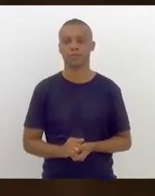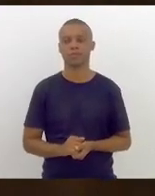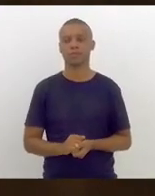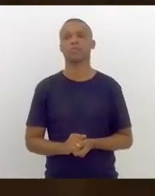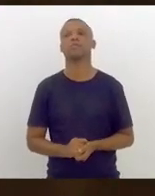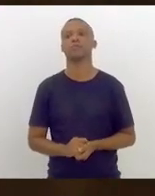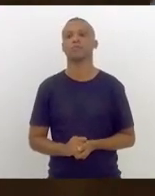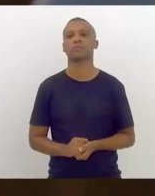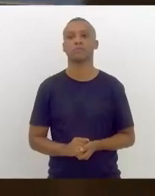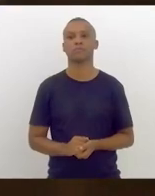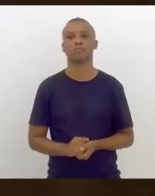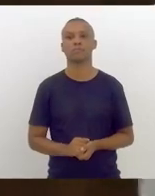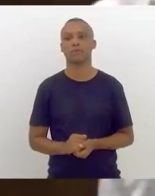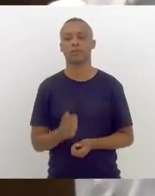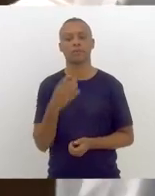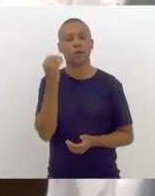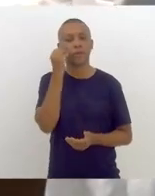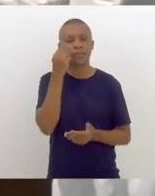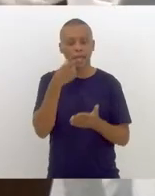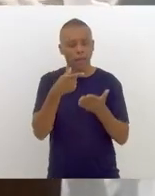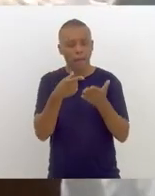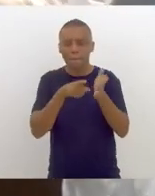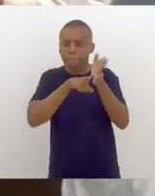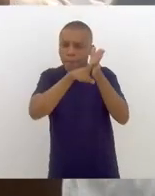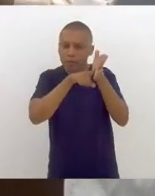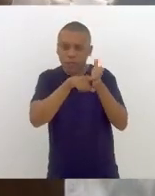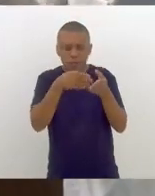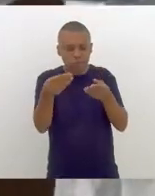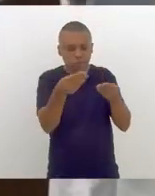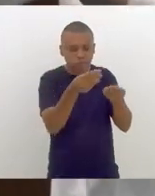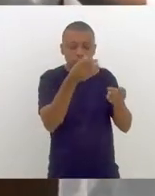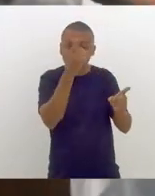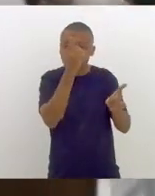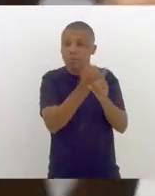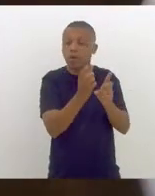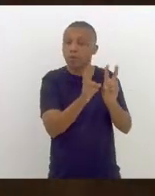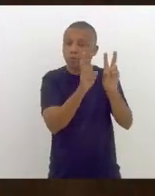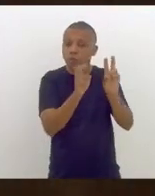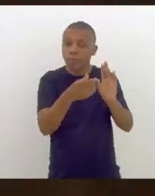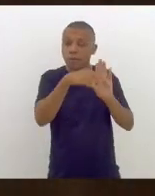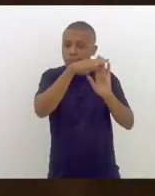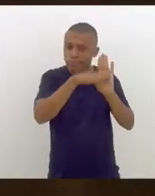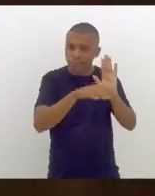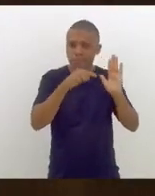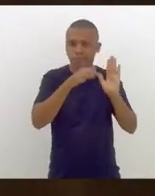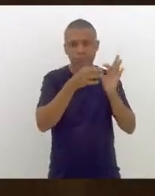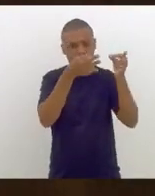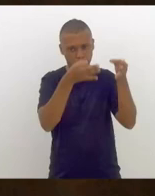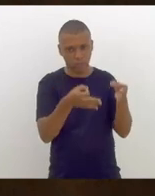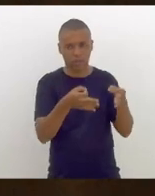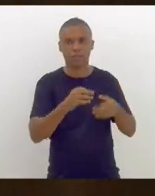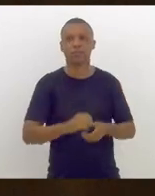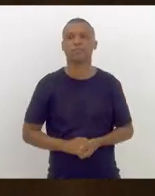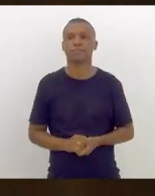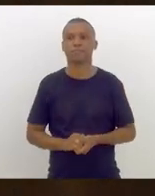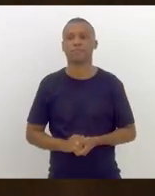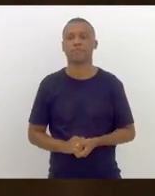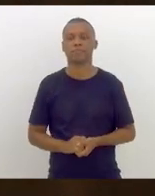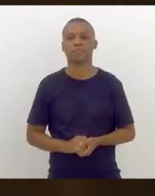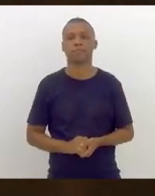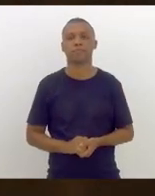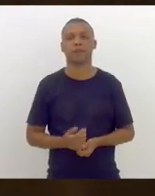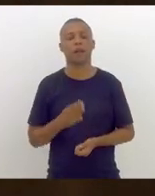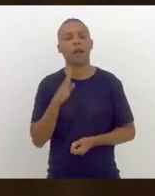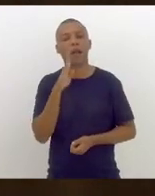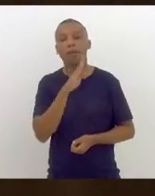a sessão extraordinária que acabou de chegar não estava comigo bom em regime